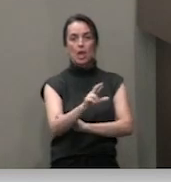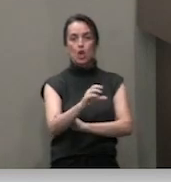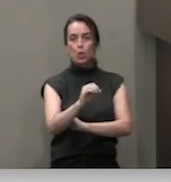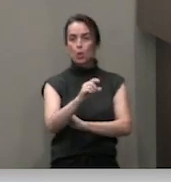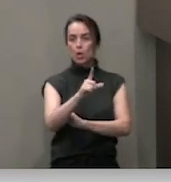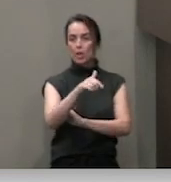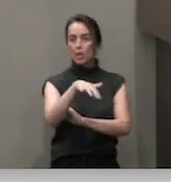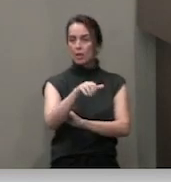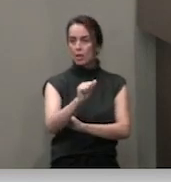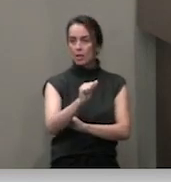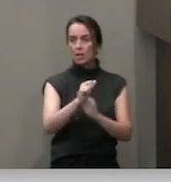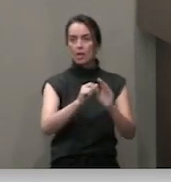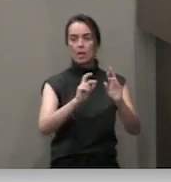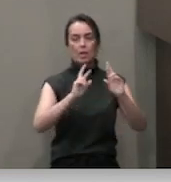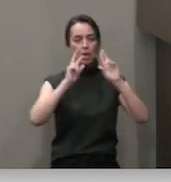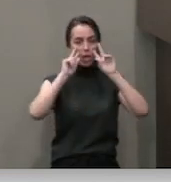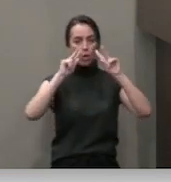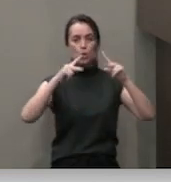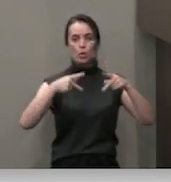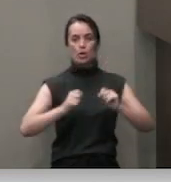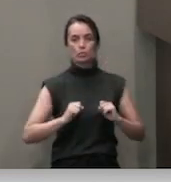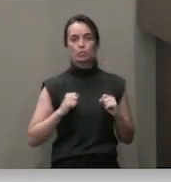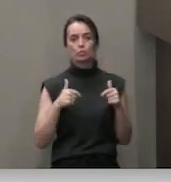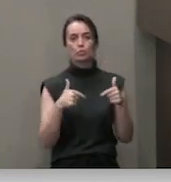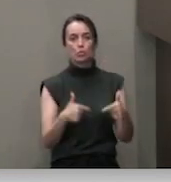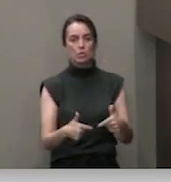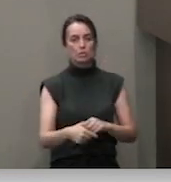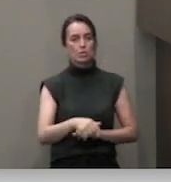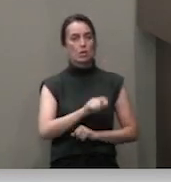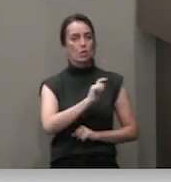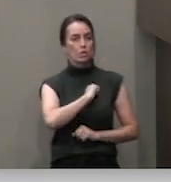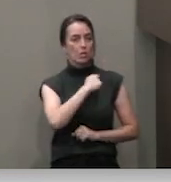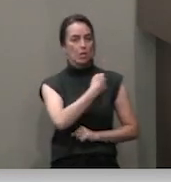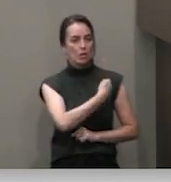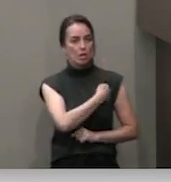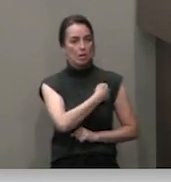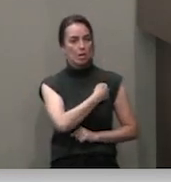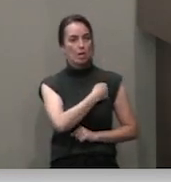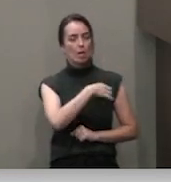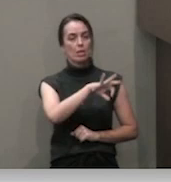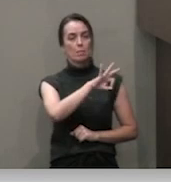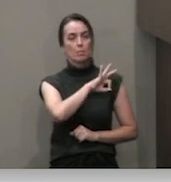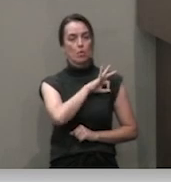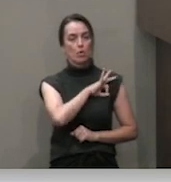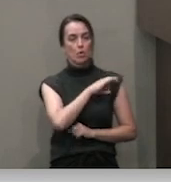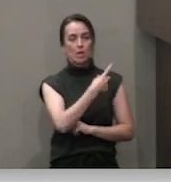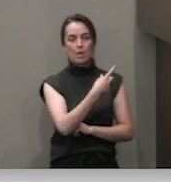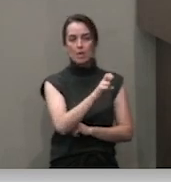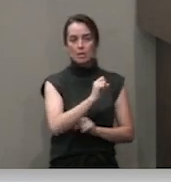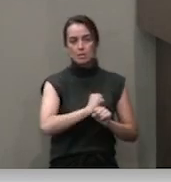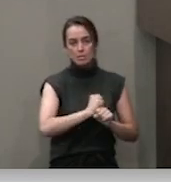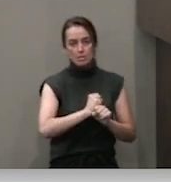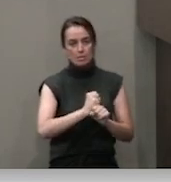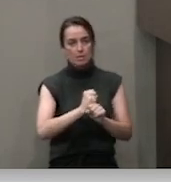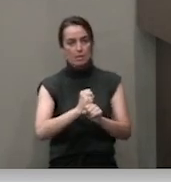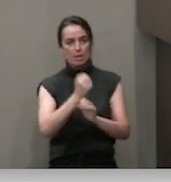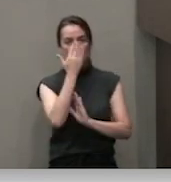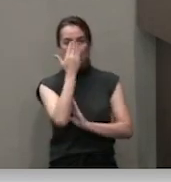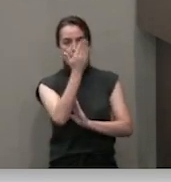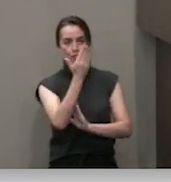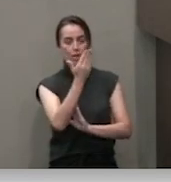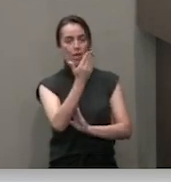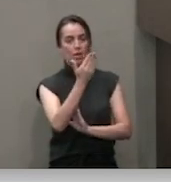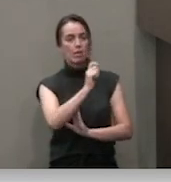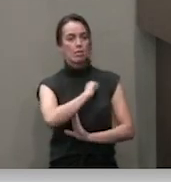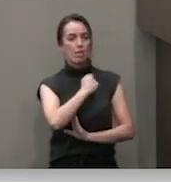em reconhecimento a sua atuação enquanto delegada de polícia ao longo de 15 anos à frente da da delegacia de